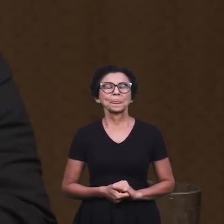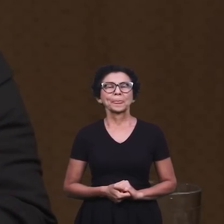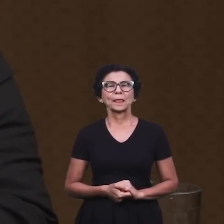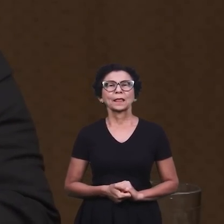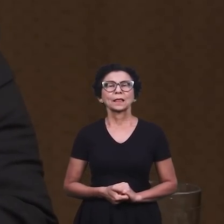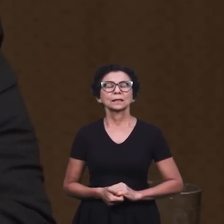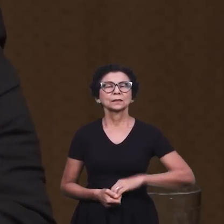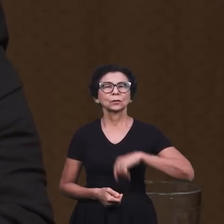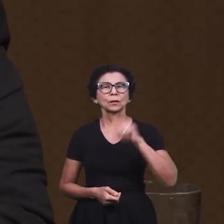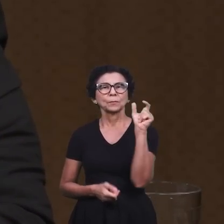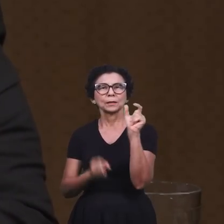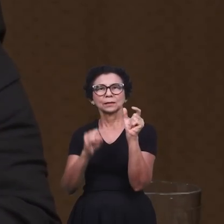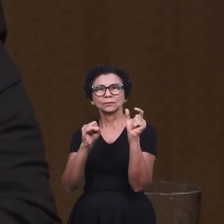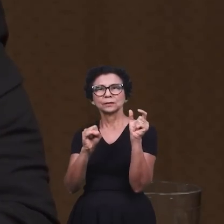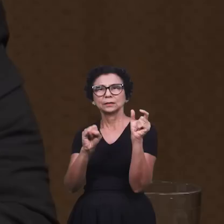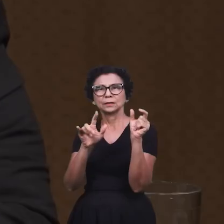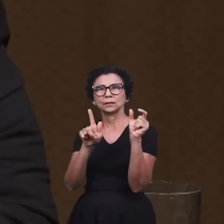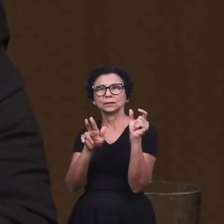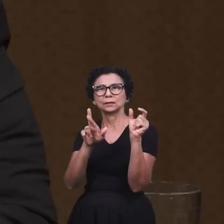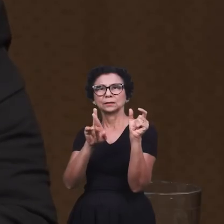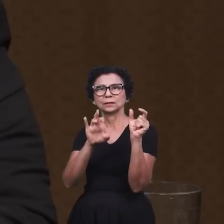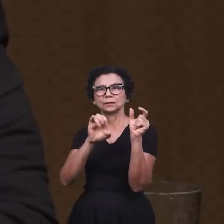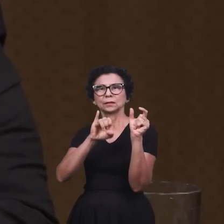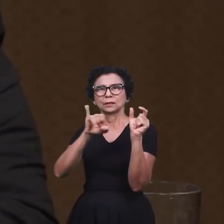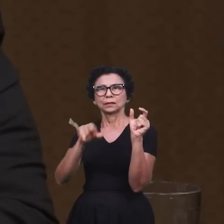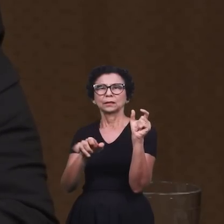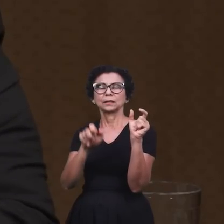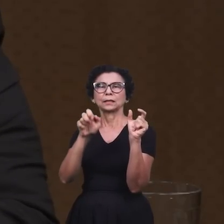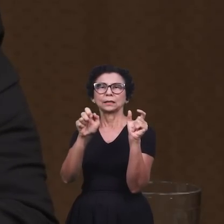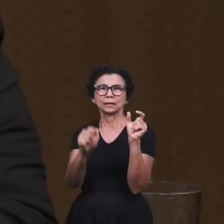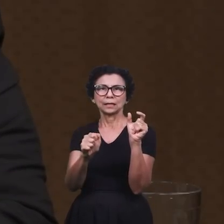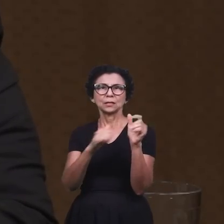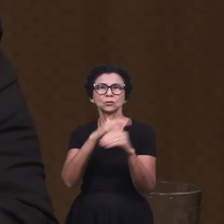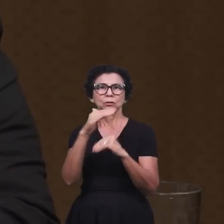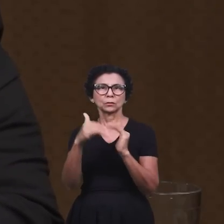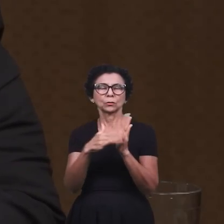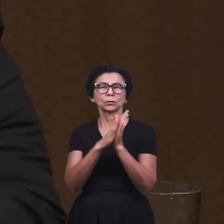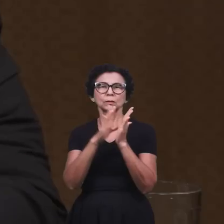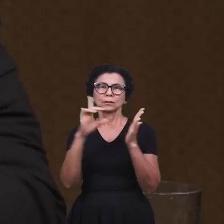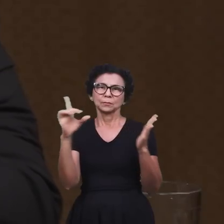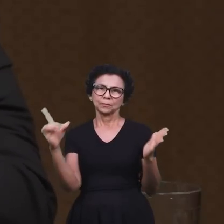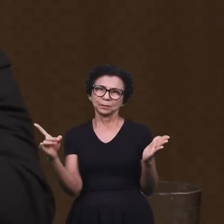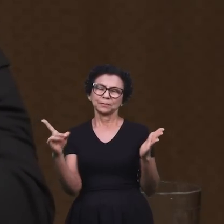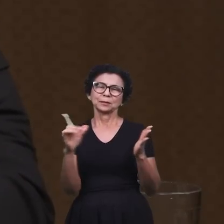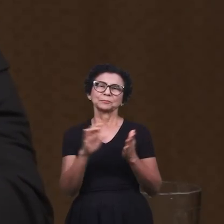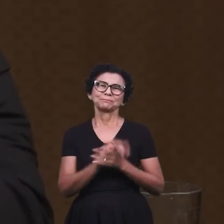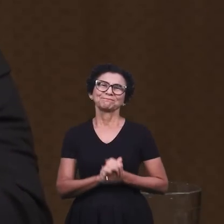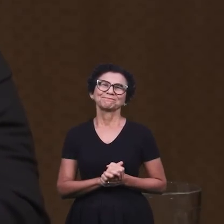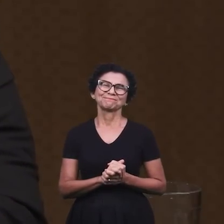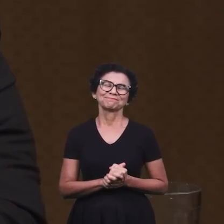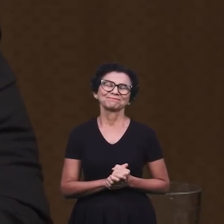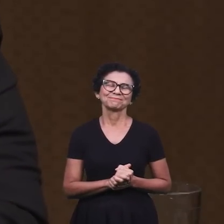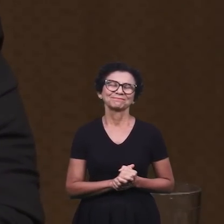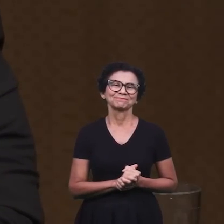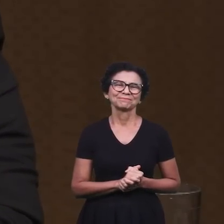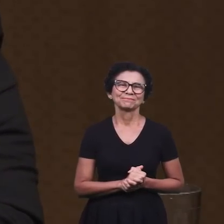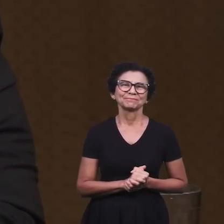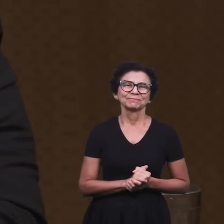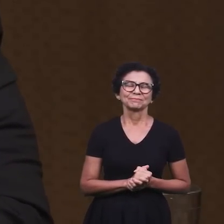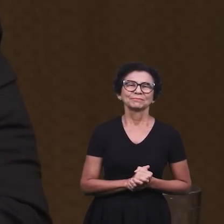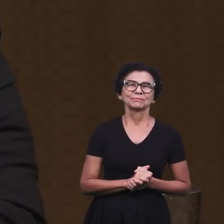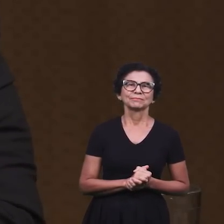menção a esta palavra nos evangelhos, na Bíblia, na palavra de Deus. Irmãos, para nós contextualizarmos, o Senhor